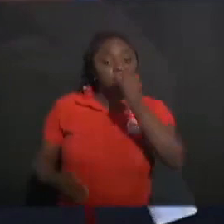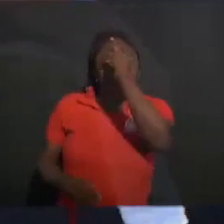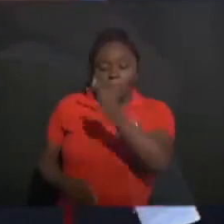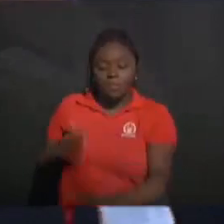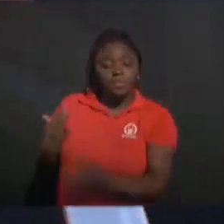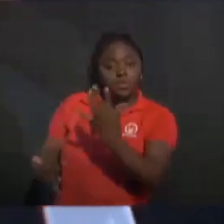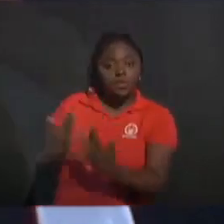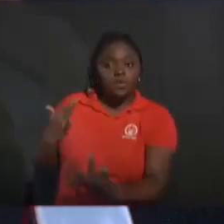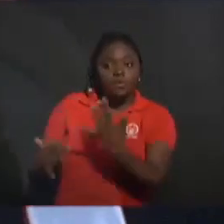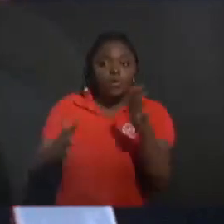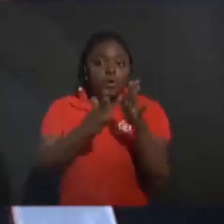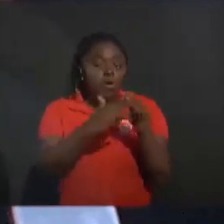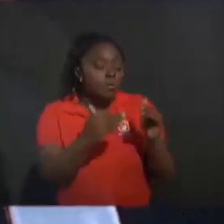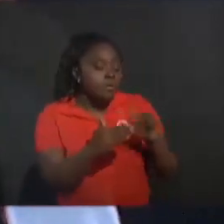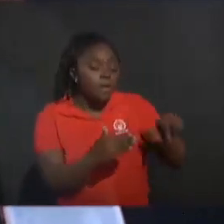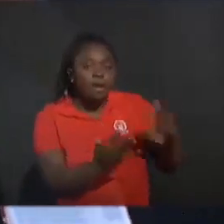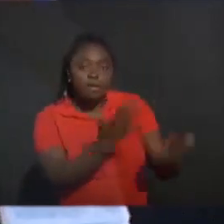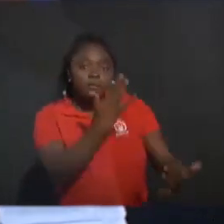pedir ajuda para outra pessoa pegando fogo.